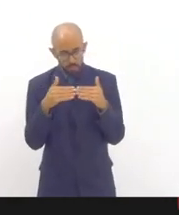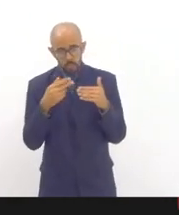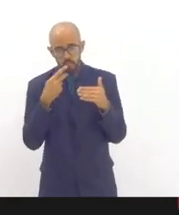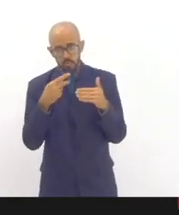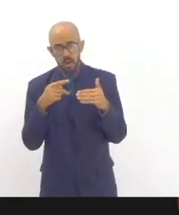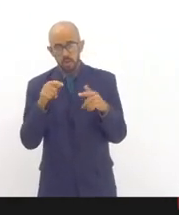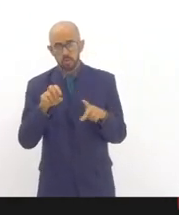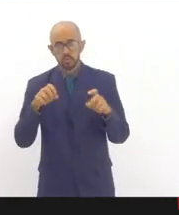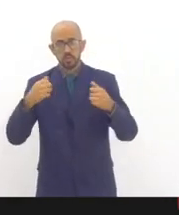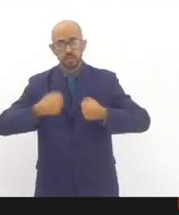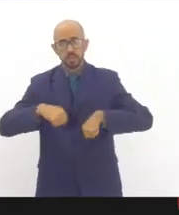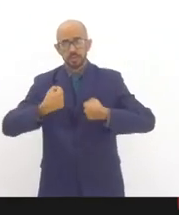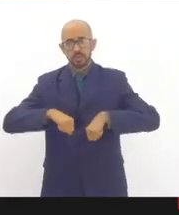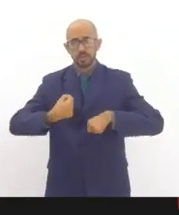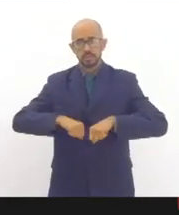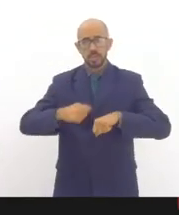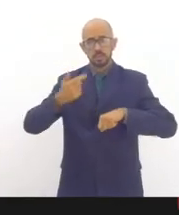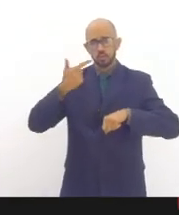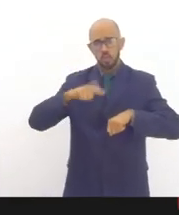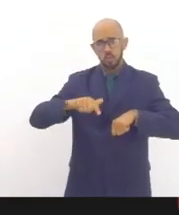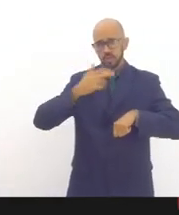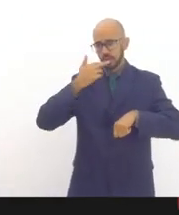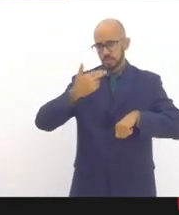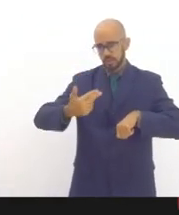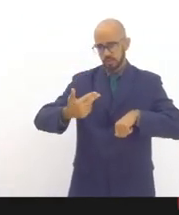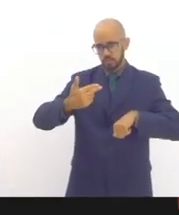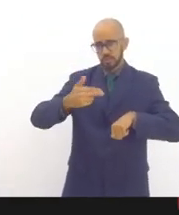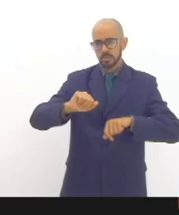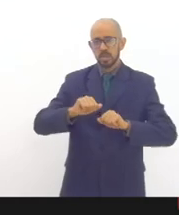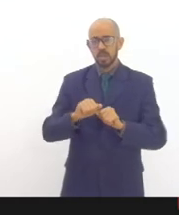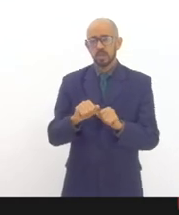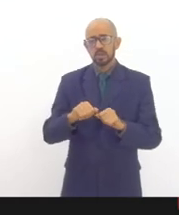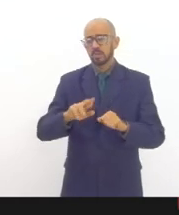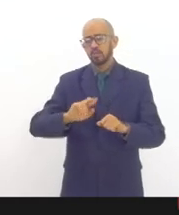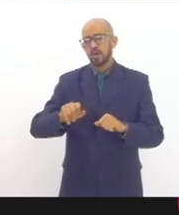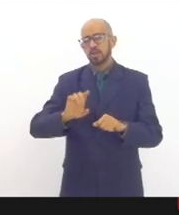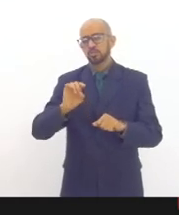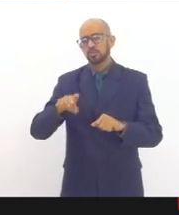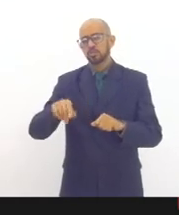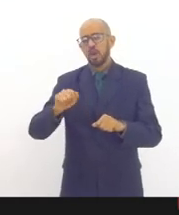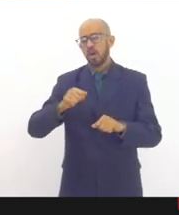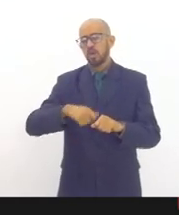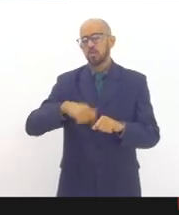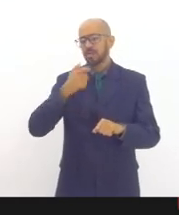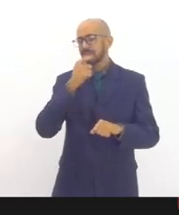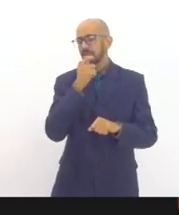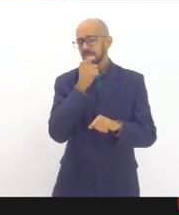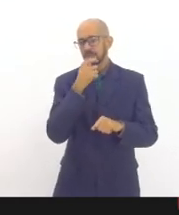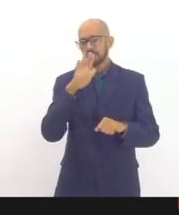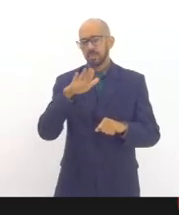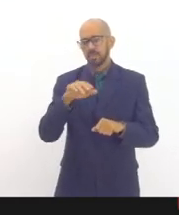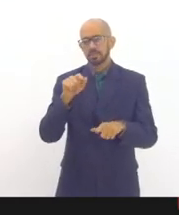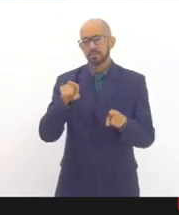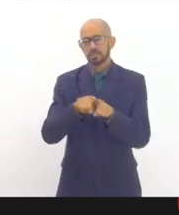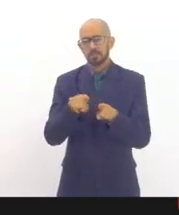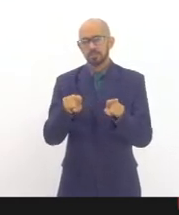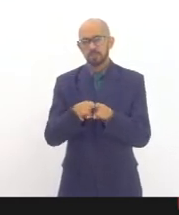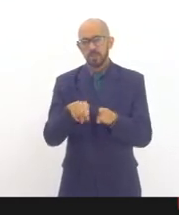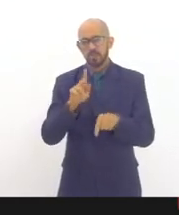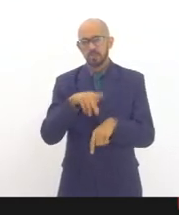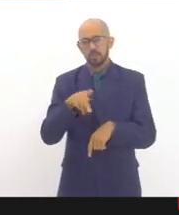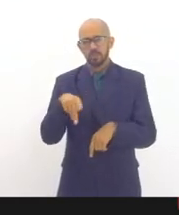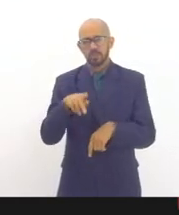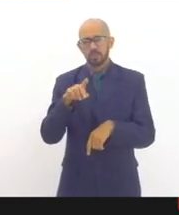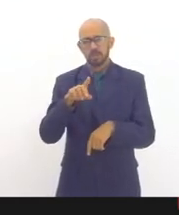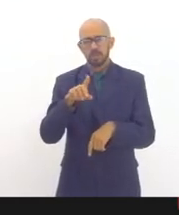relação à necessidade da inserção de outras línguas, né, não somente a língua inglesa, como colocou muito bem aqui a professora